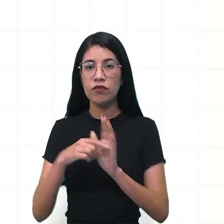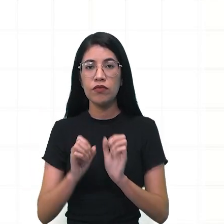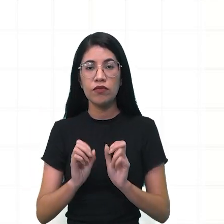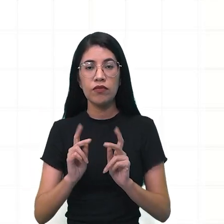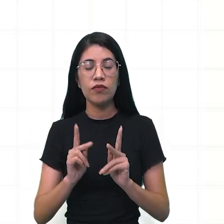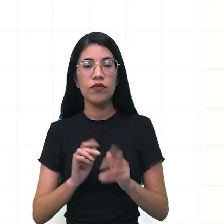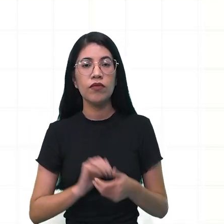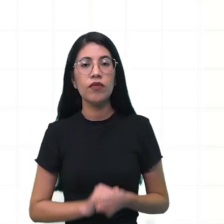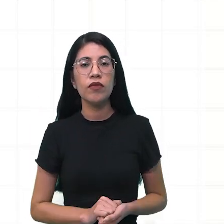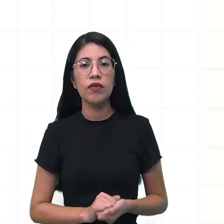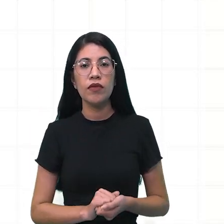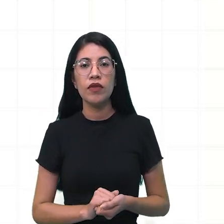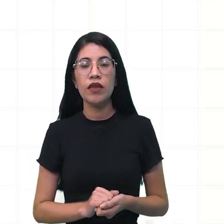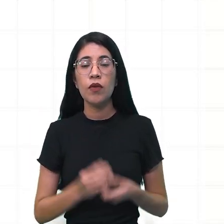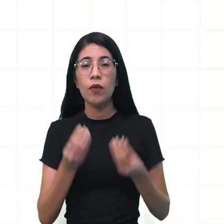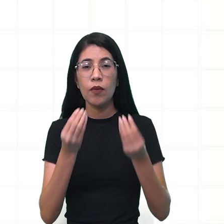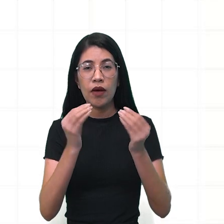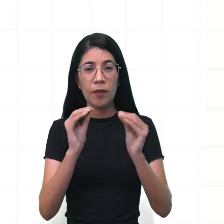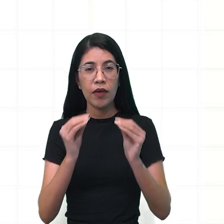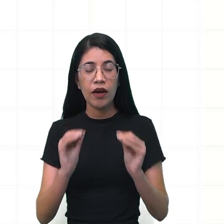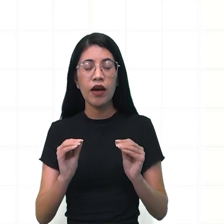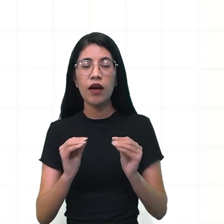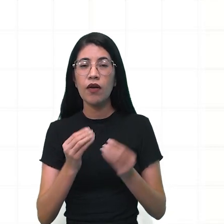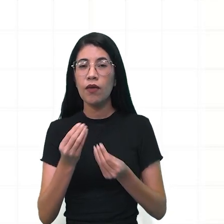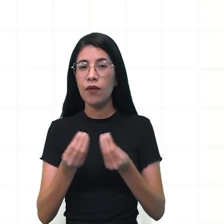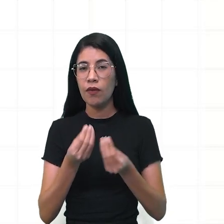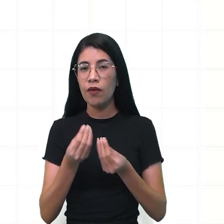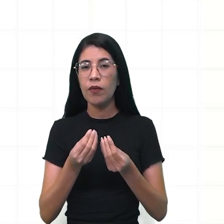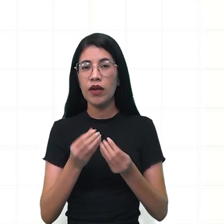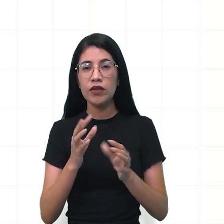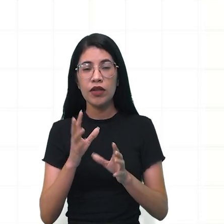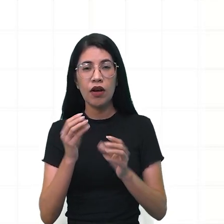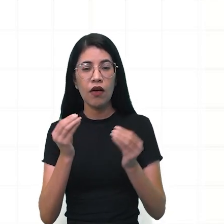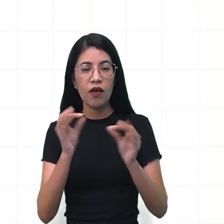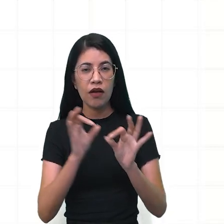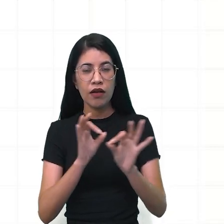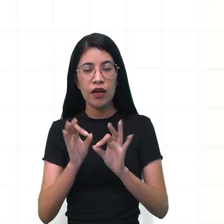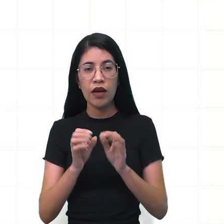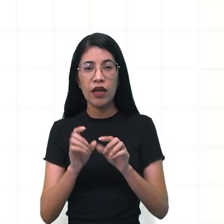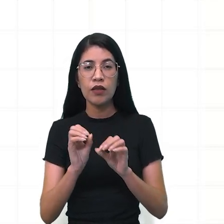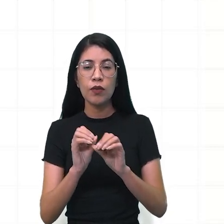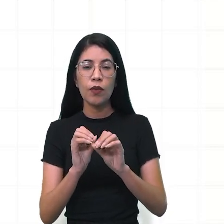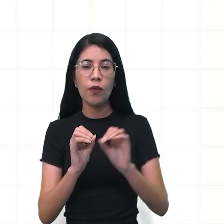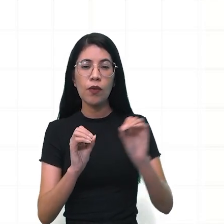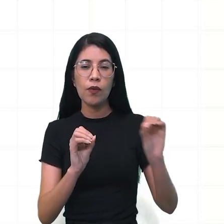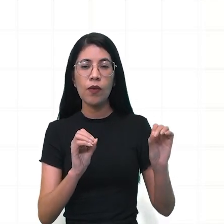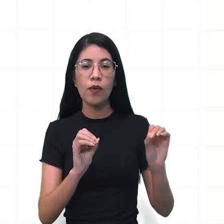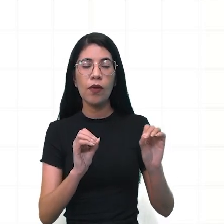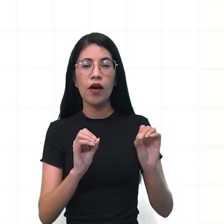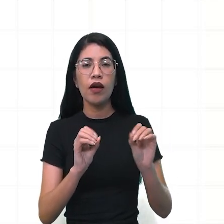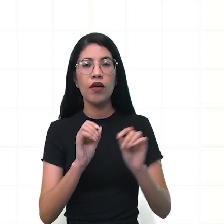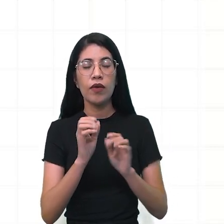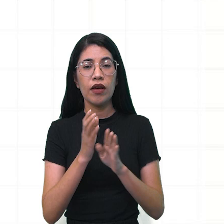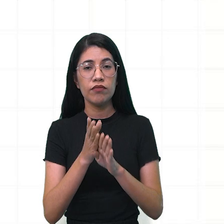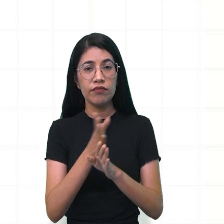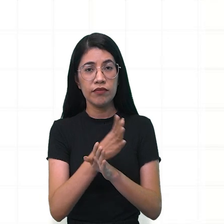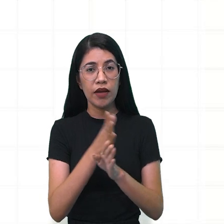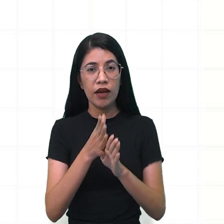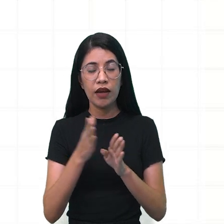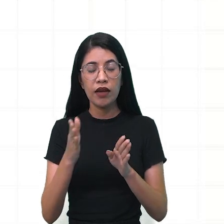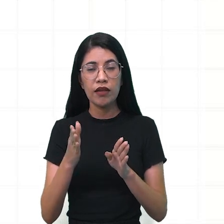certo? Então, ó, o que acrescentou? Daqui para cá, vocês tinham o conjunto dos números